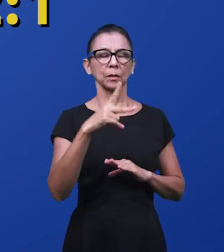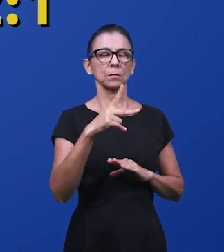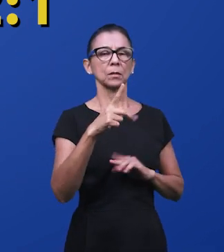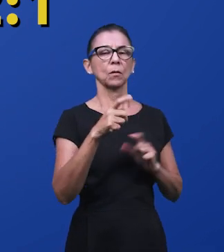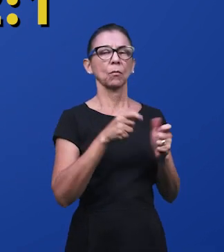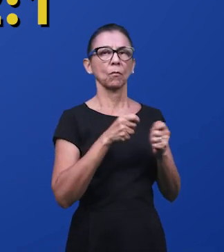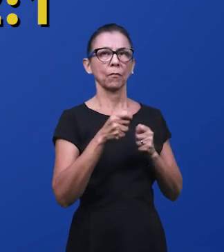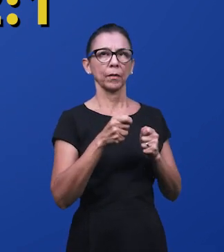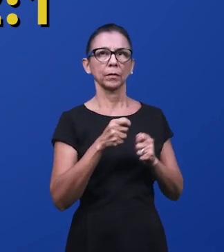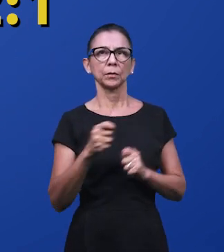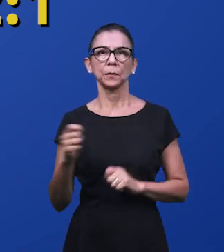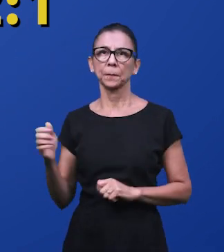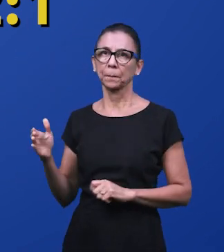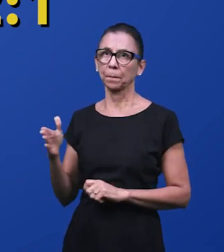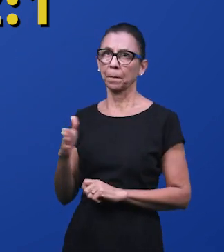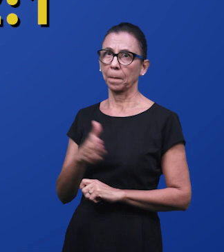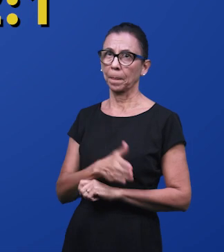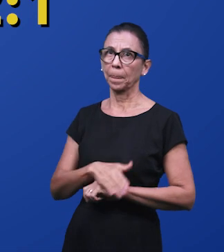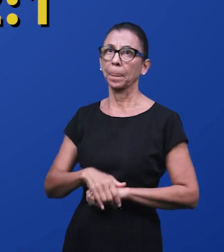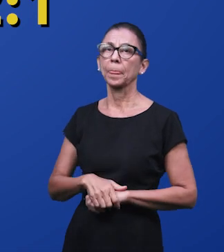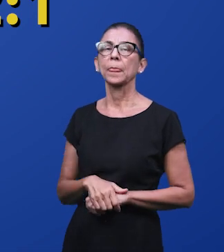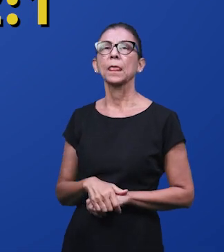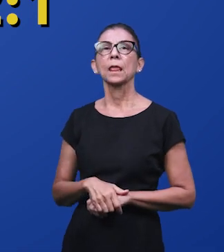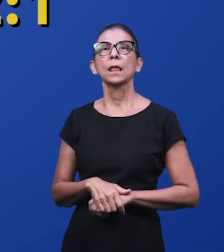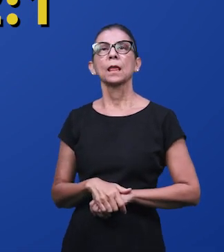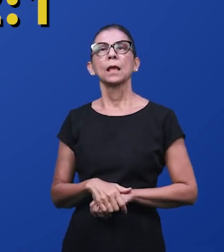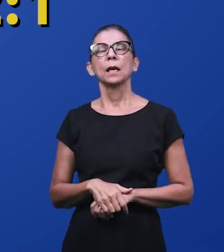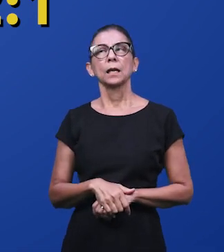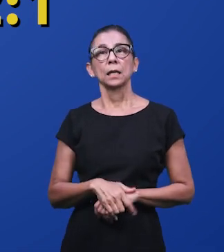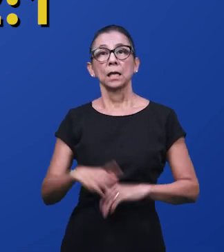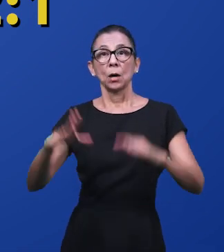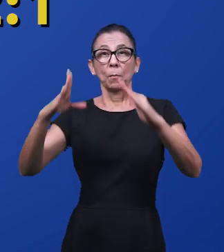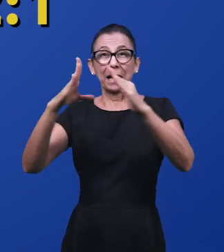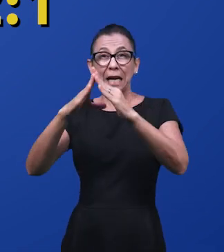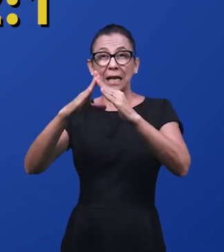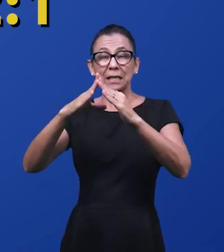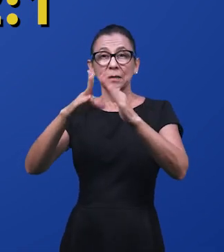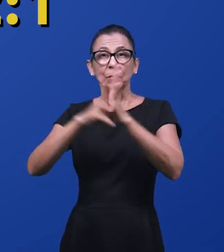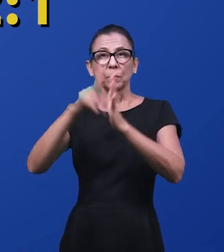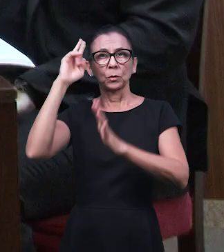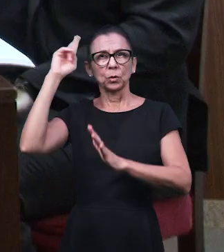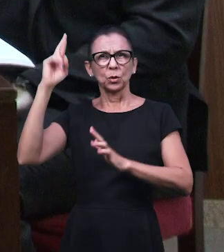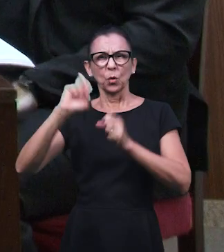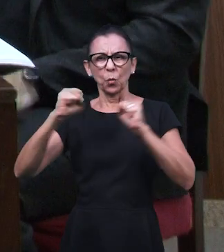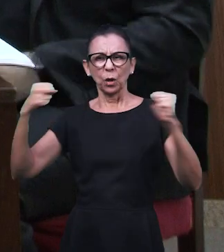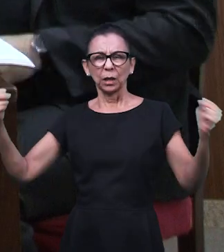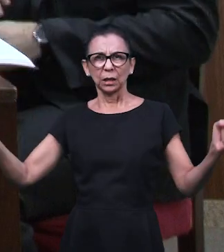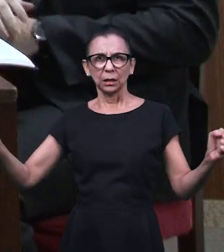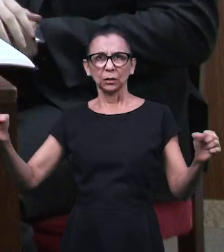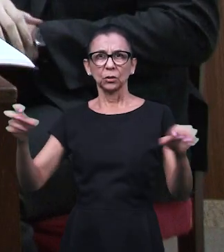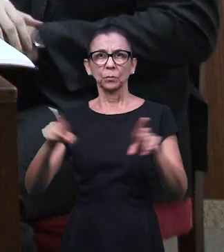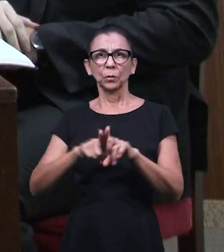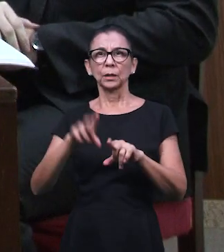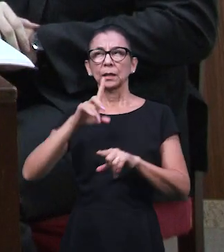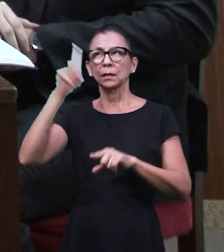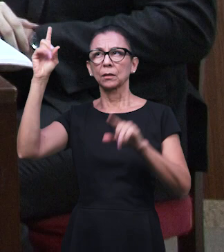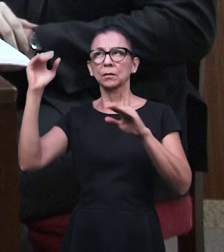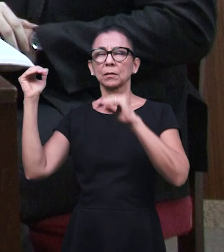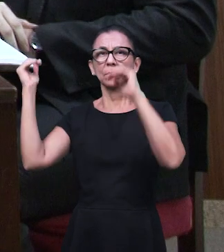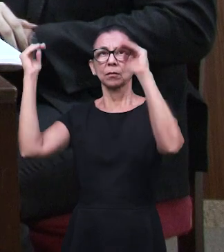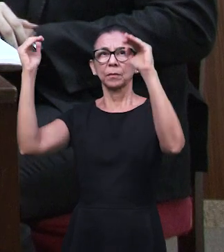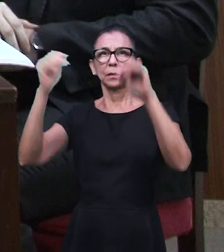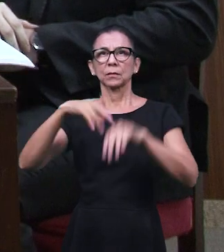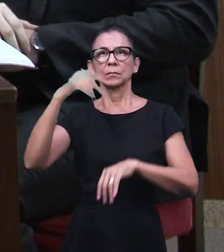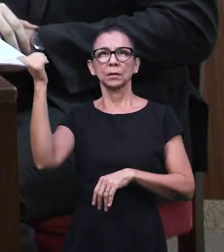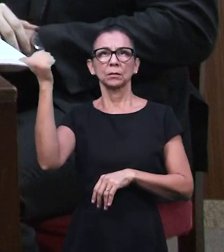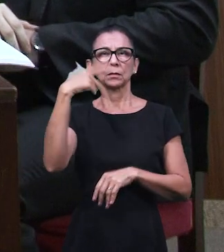edificar há de ser grande, porque o nosso Deus é maior do que todos os deuses. A paz do Senhor Jesus. Glória a Deus, né, meus irmãos?